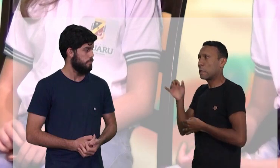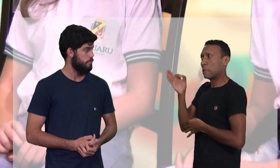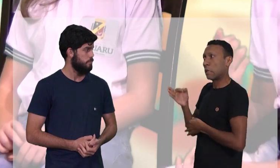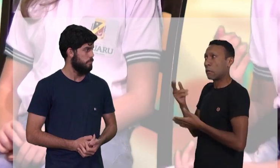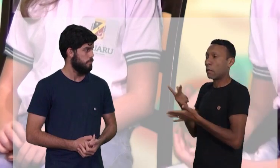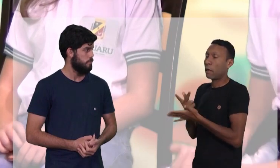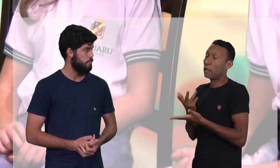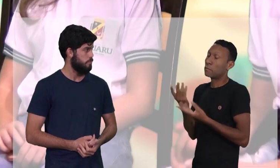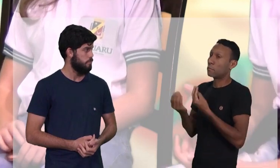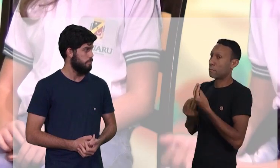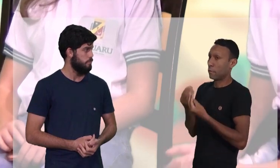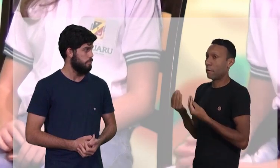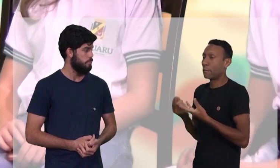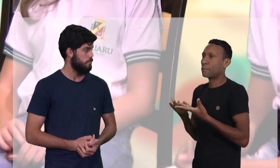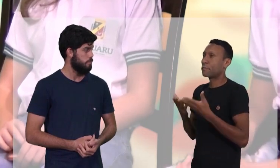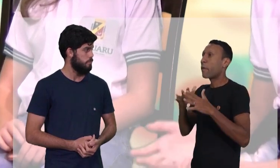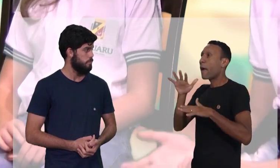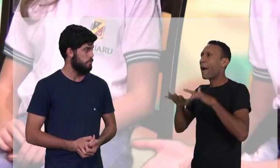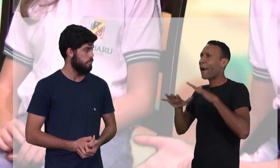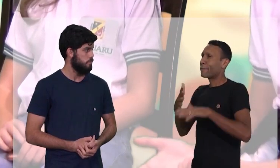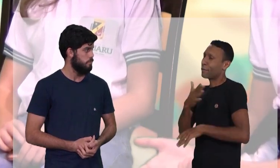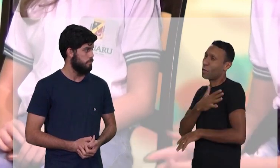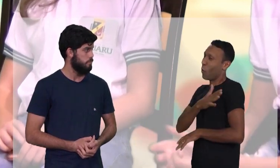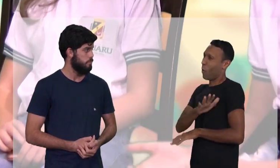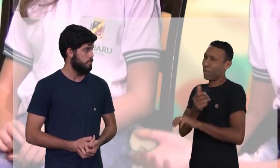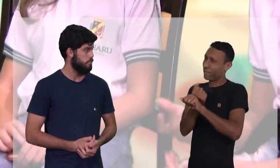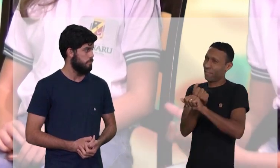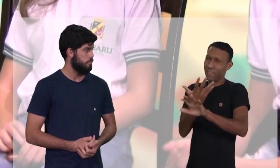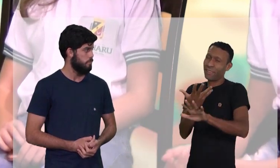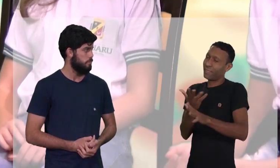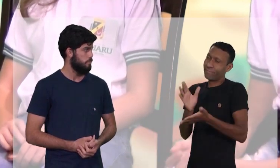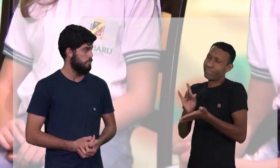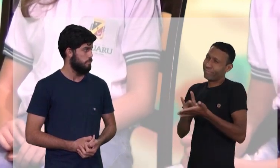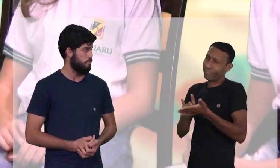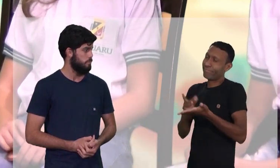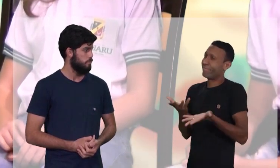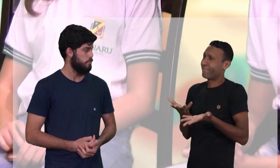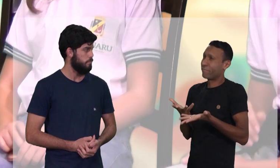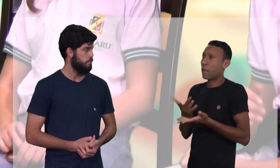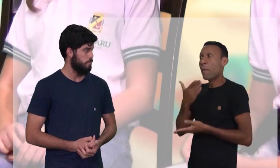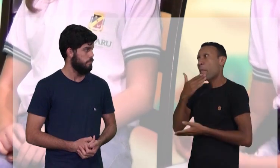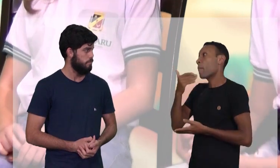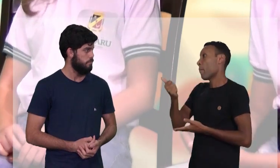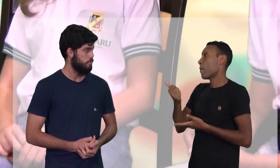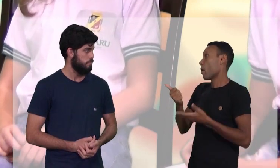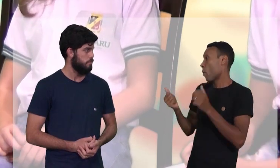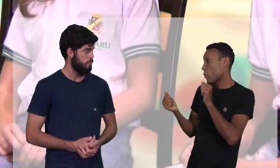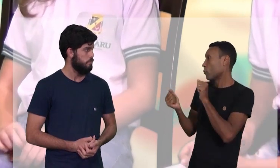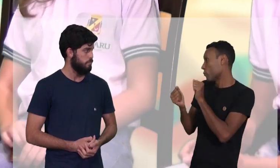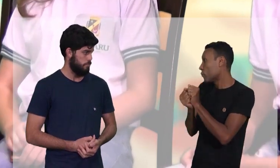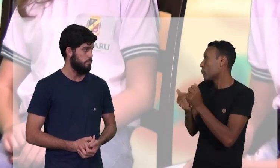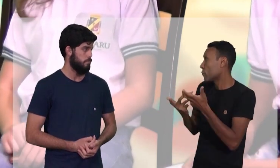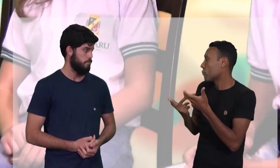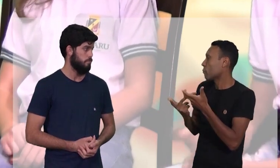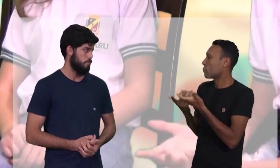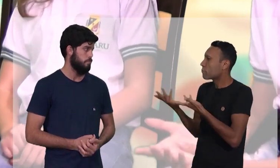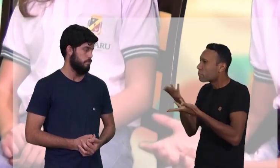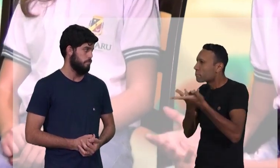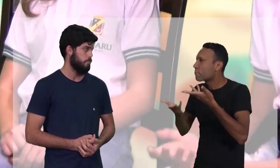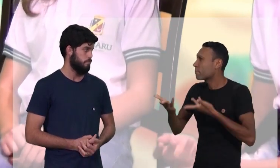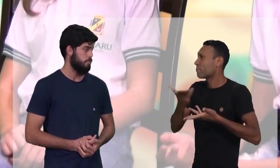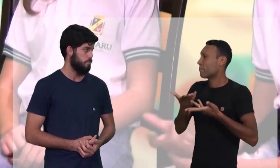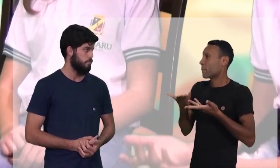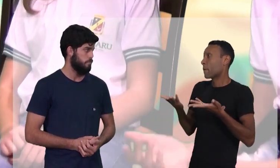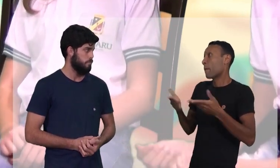isso. E você... Muitas vezes eu não gosto da aula online, eu vou falar a verdade. Eu preferia presencial, mas nesse momento